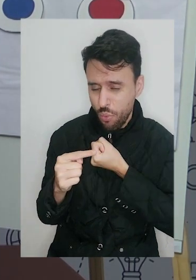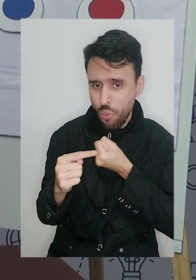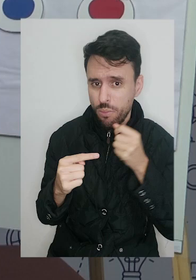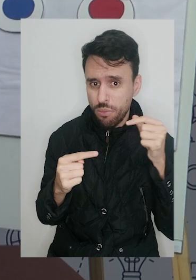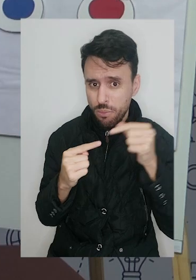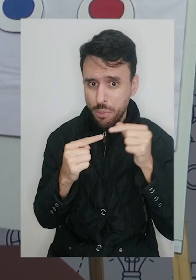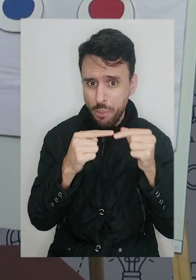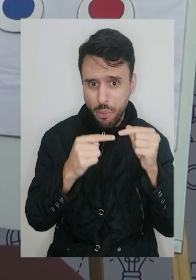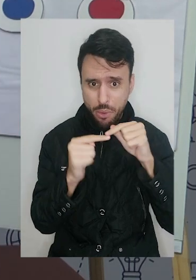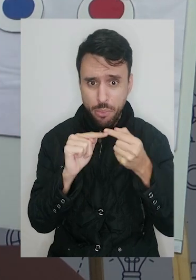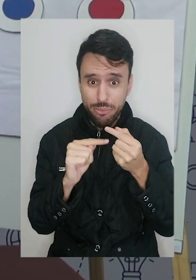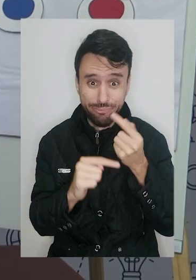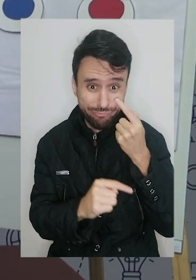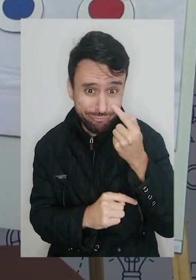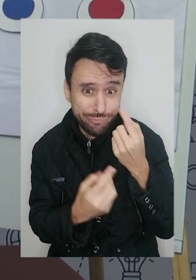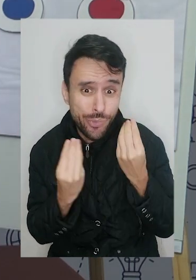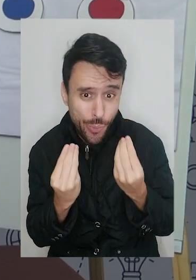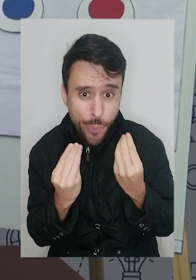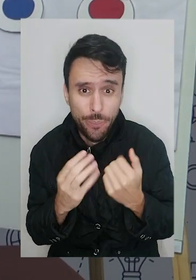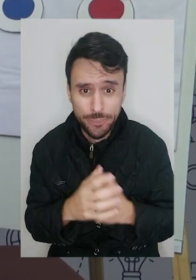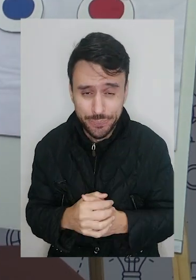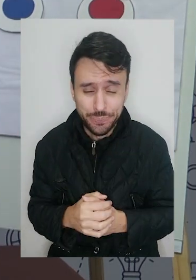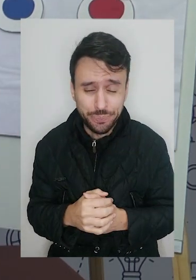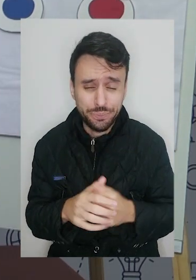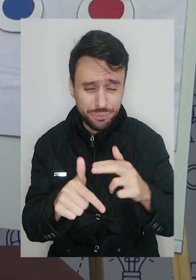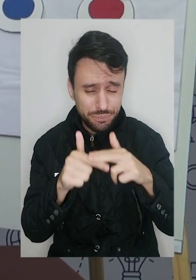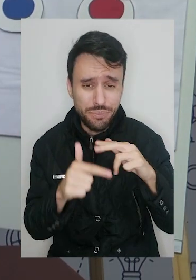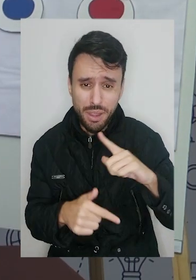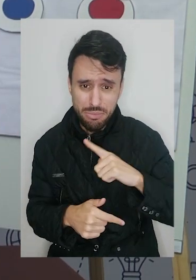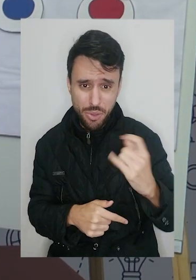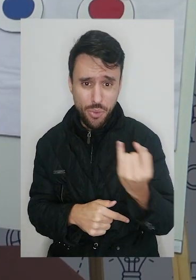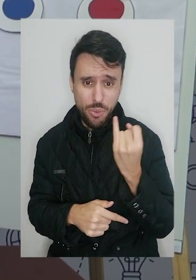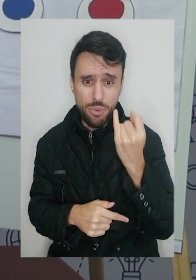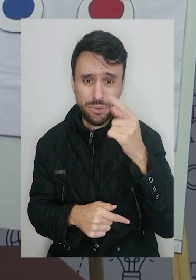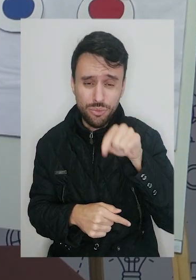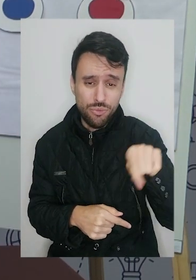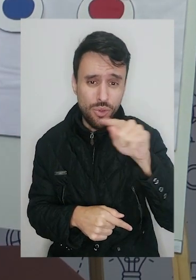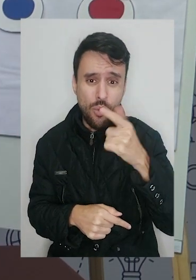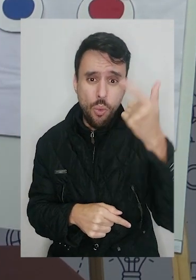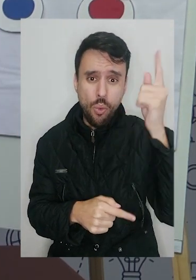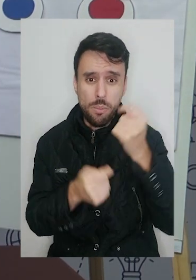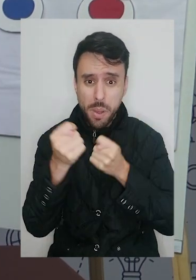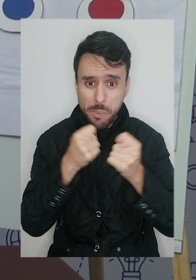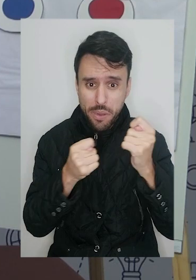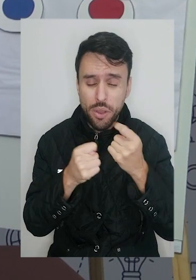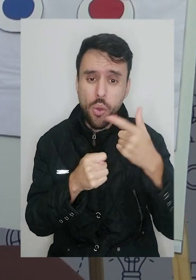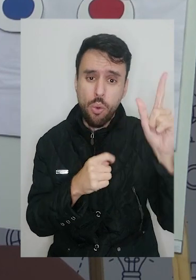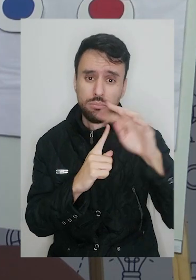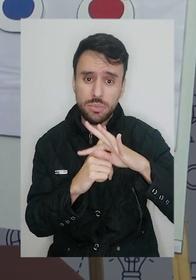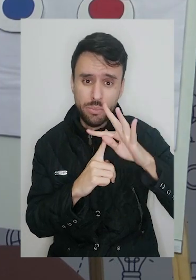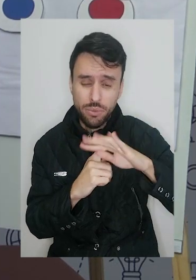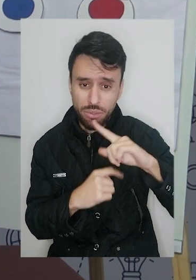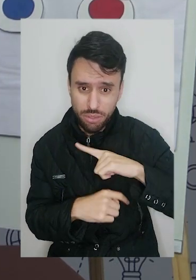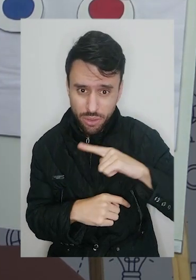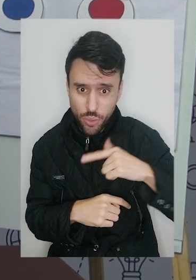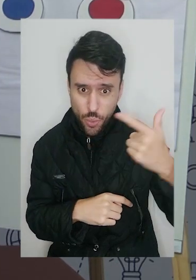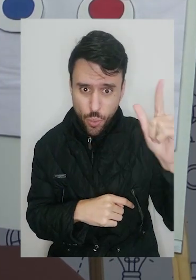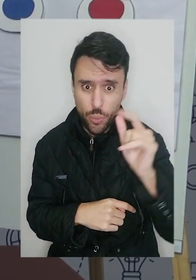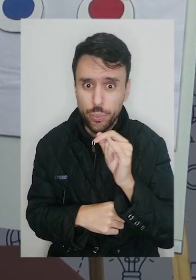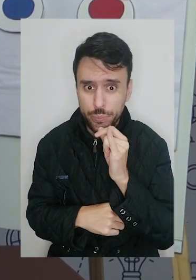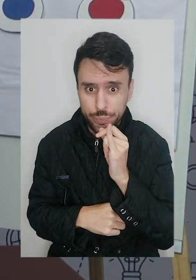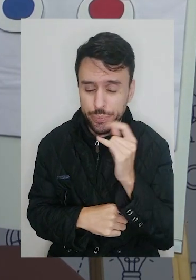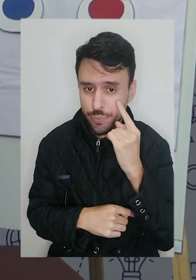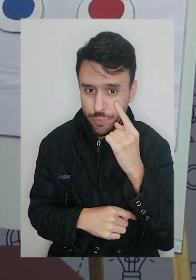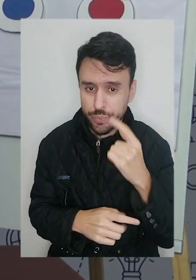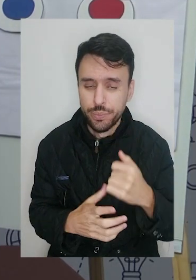alimento. Viram só? E também tem um outro controle de temperatura, que é um termômetro diferente. Vamos ver se